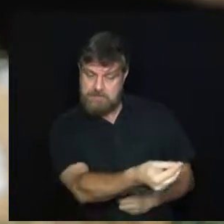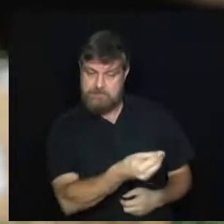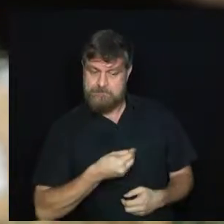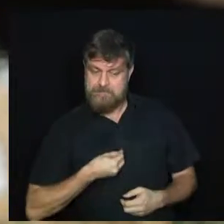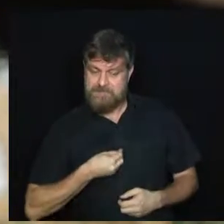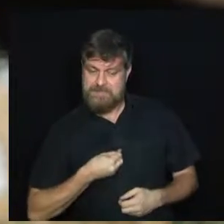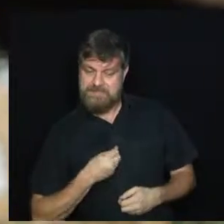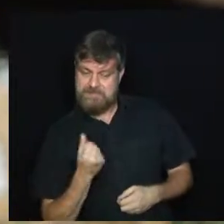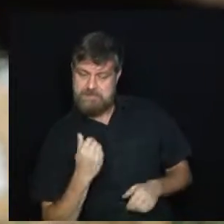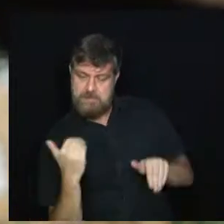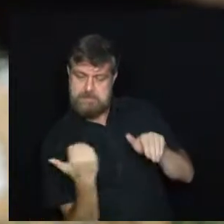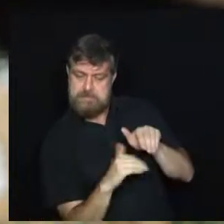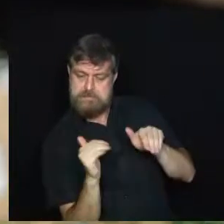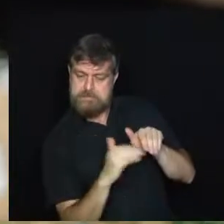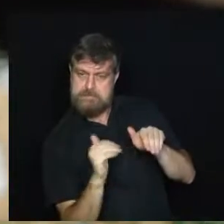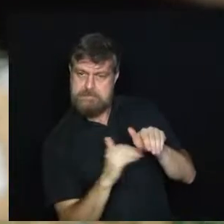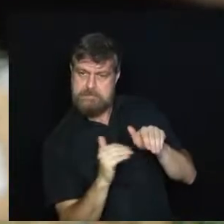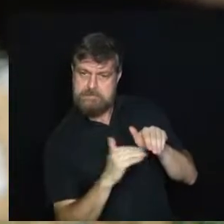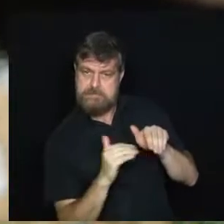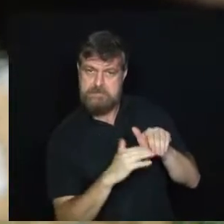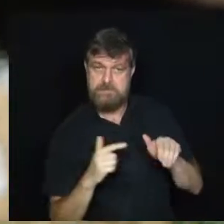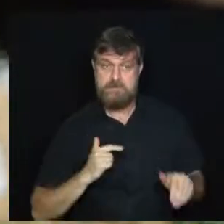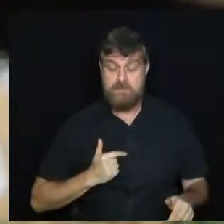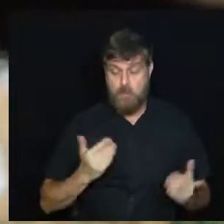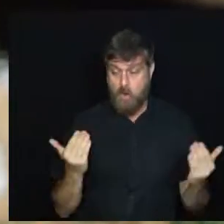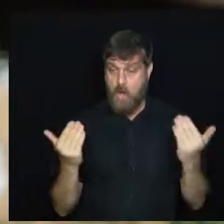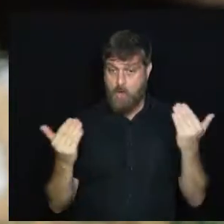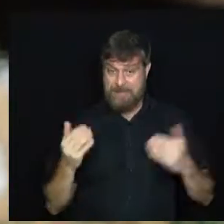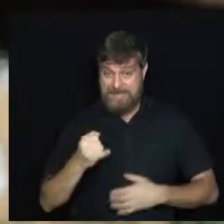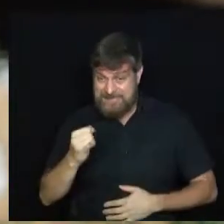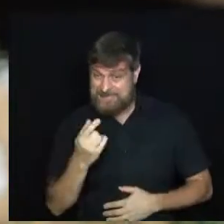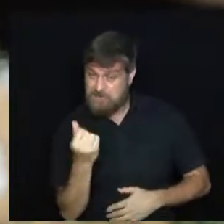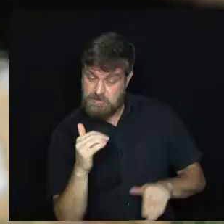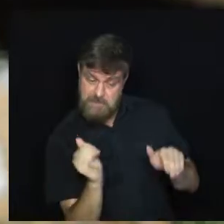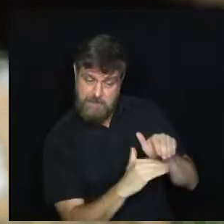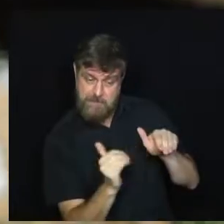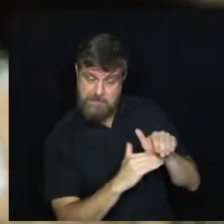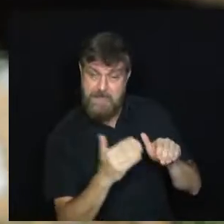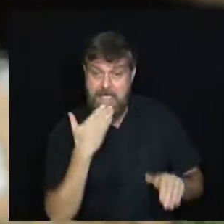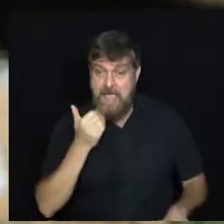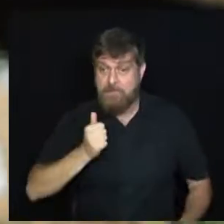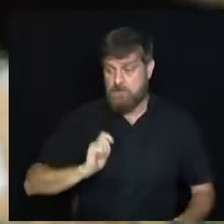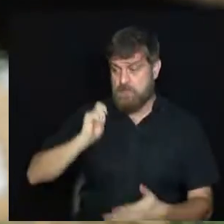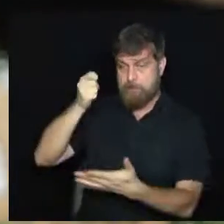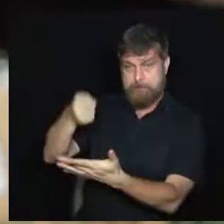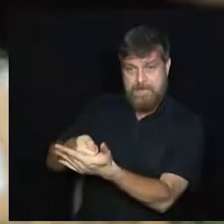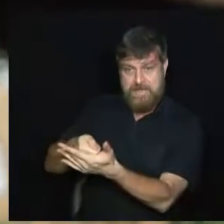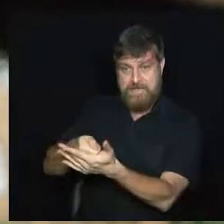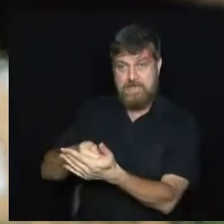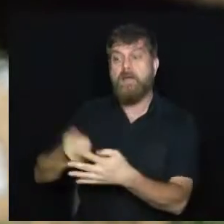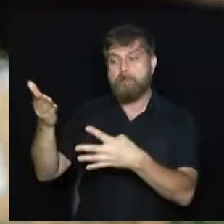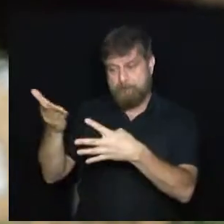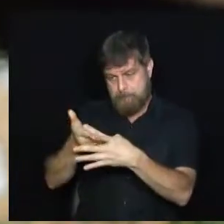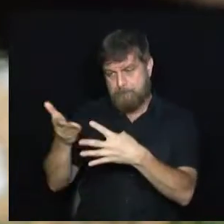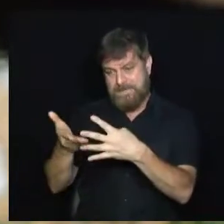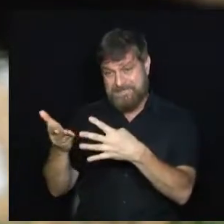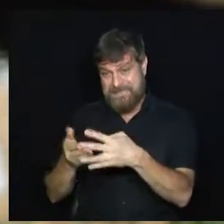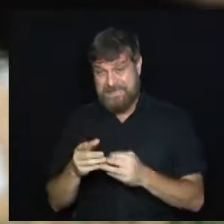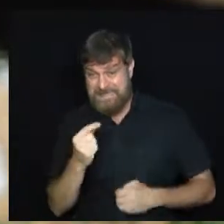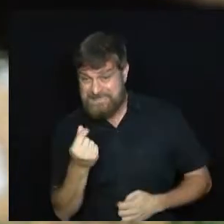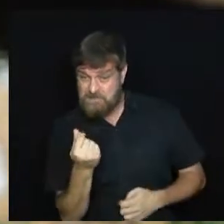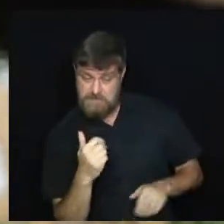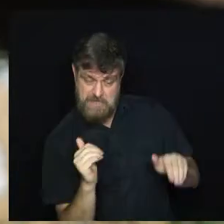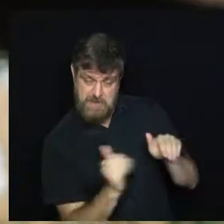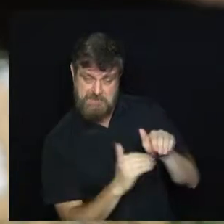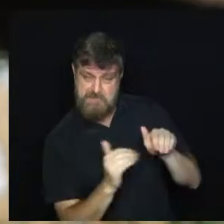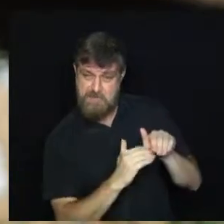eu aplicasse esse dinheiro. E aí mais uma vez, se o dinheiro aplicado vale mais do que o dinheiro que eu estou pagando, eu parcelo. Se o dinheiro aplicado